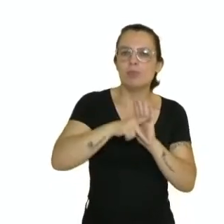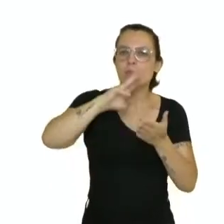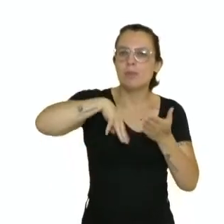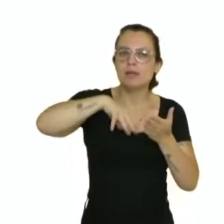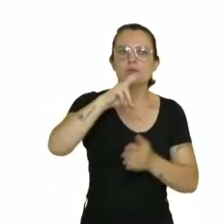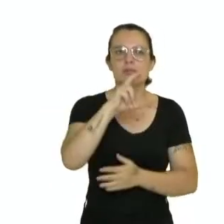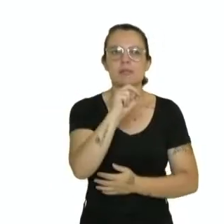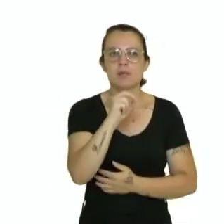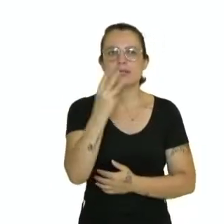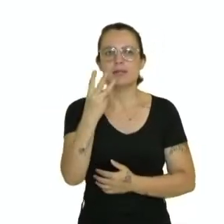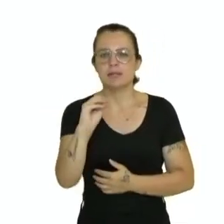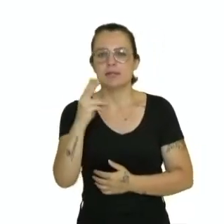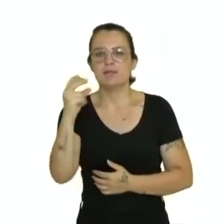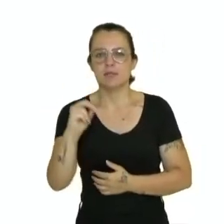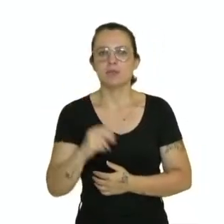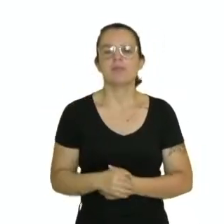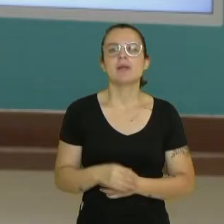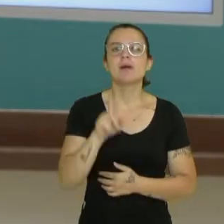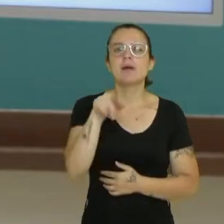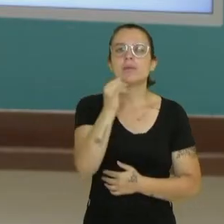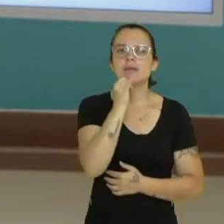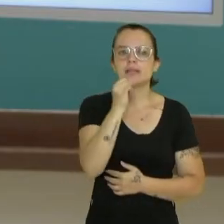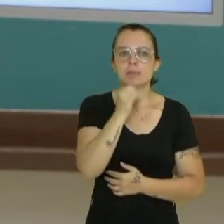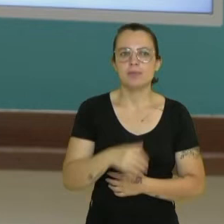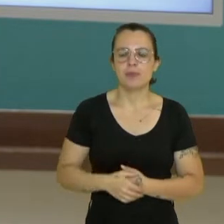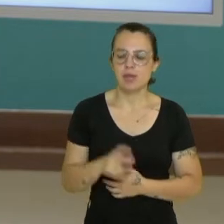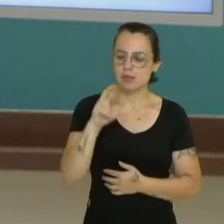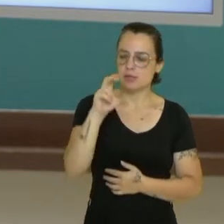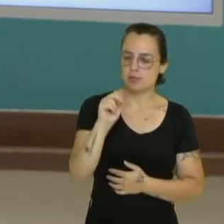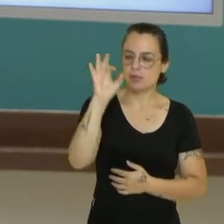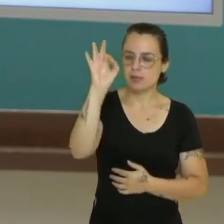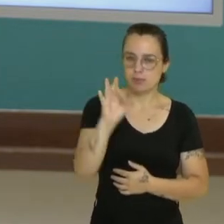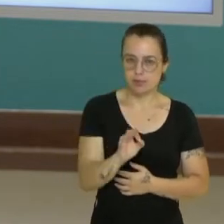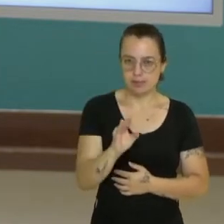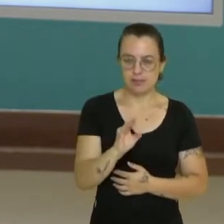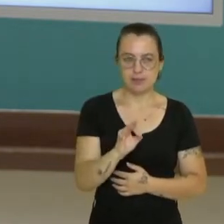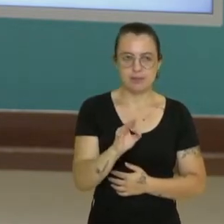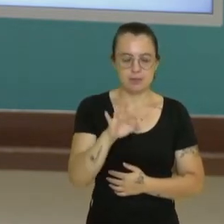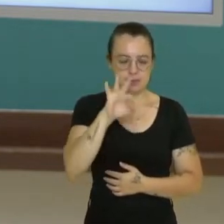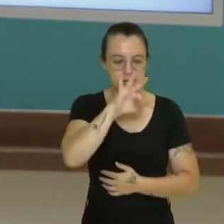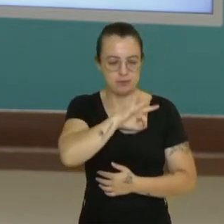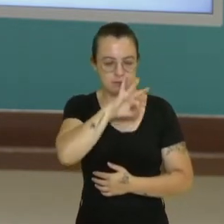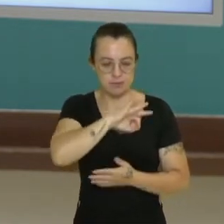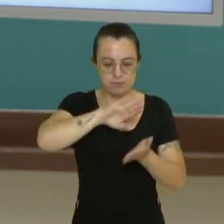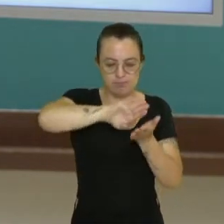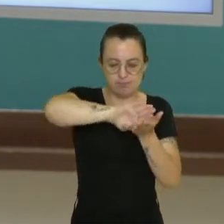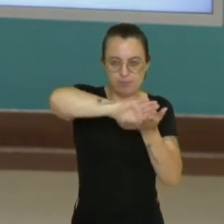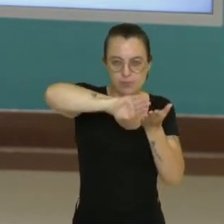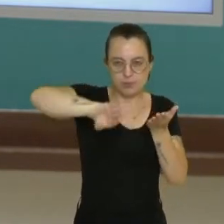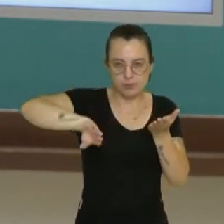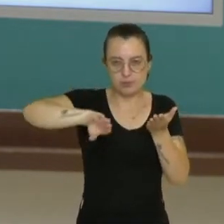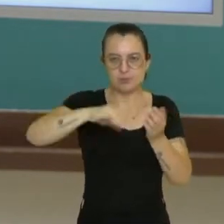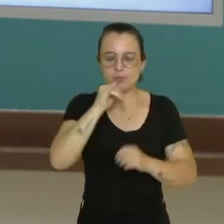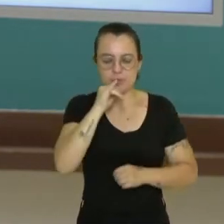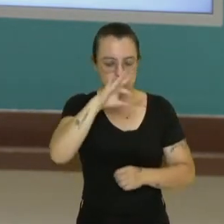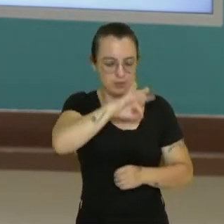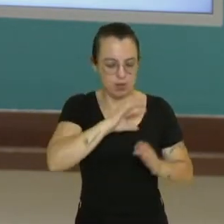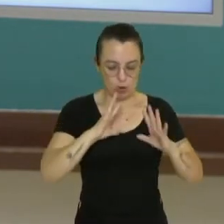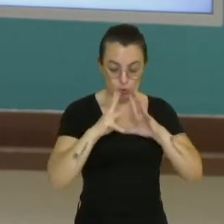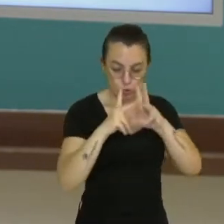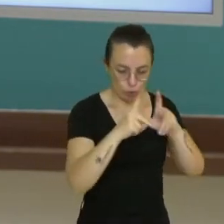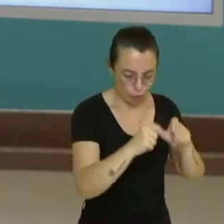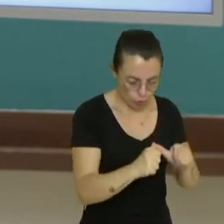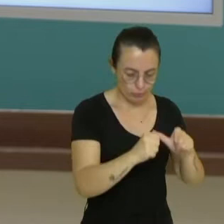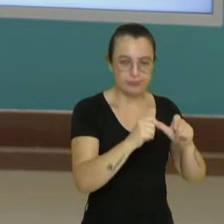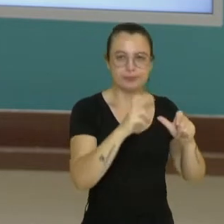Esse método pressupõe o seguinte: 50% das receitas, aquilo que o papai, a mamãe